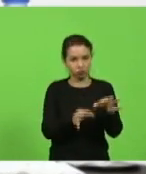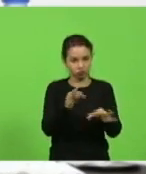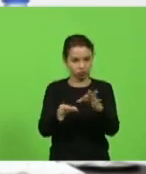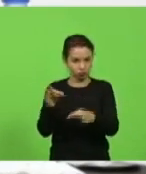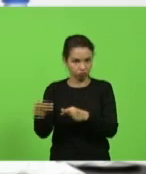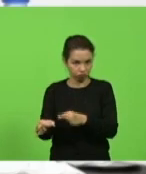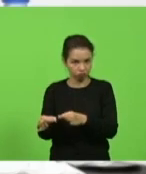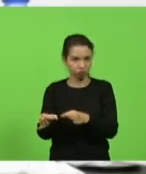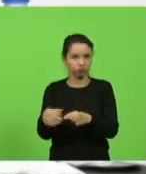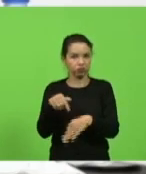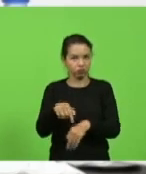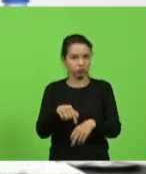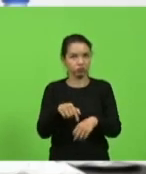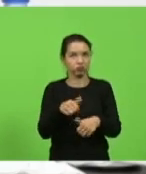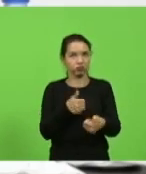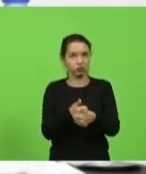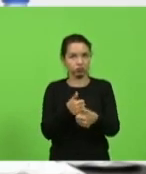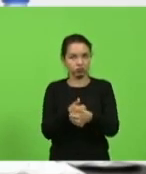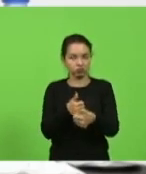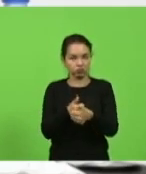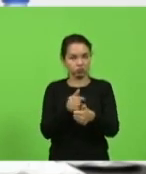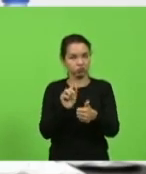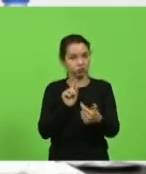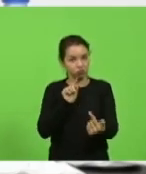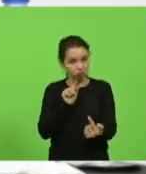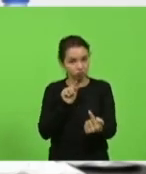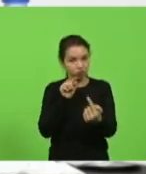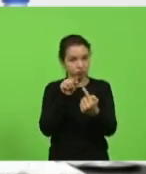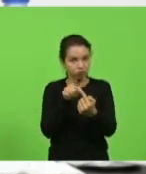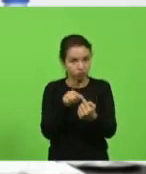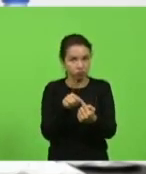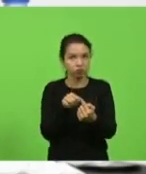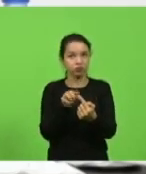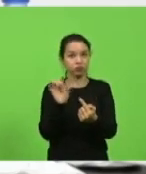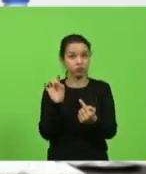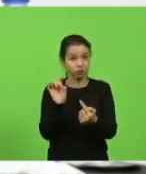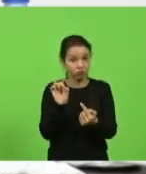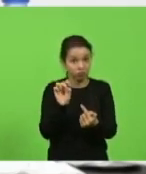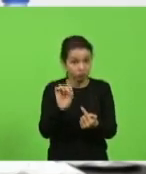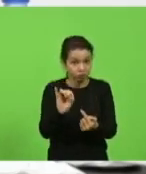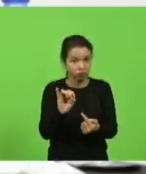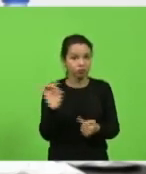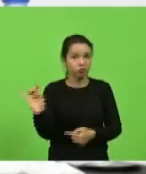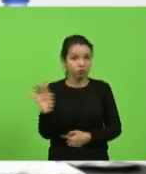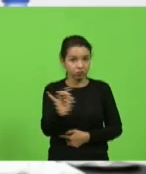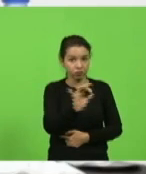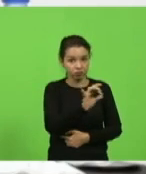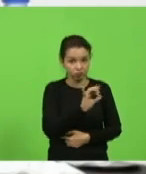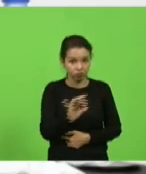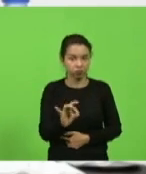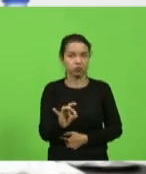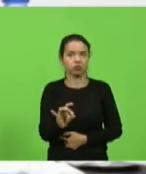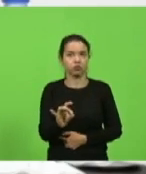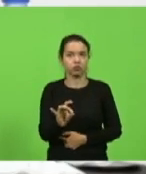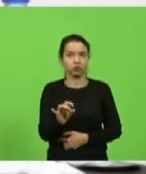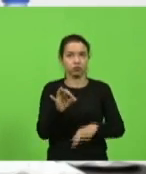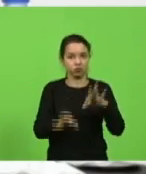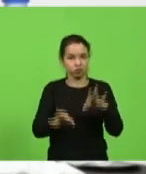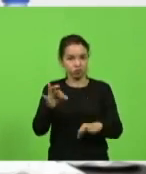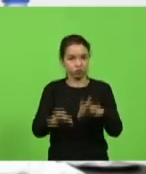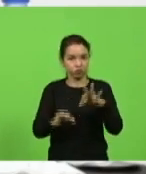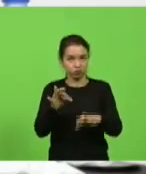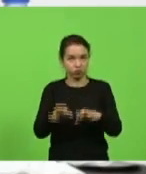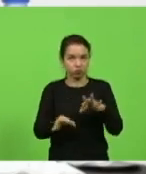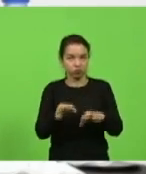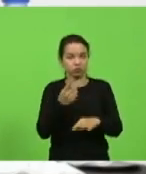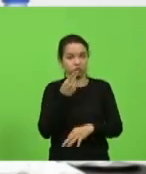para a maior objetividade possível, porque se cada um de nós falar, se cada um dos senhores julgadores, perdão, falar